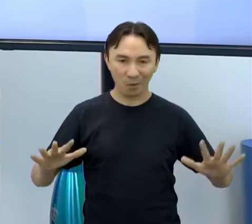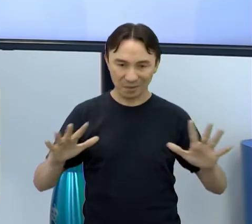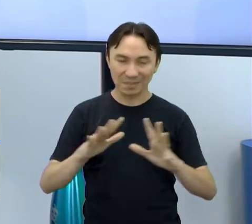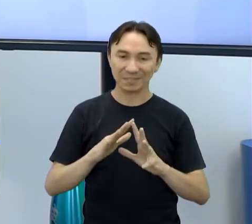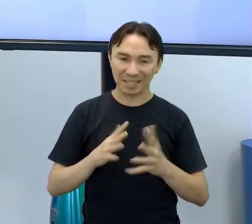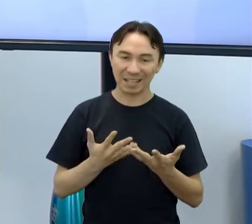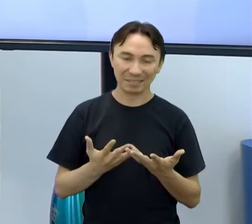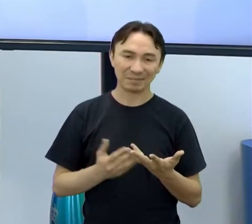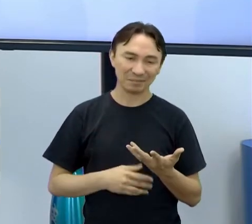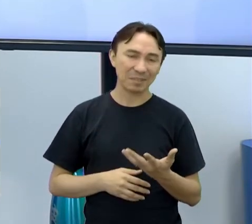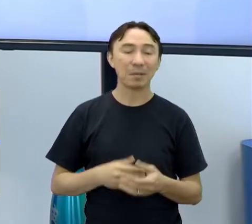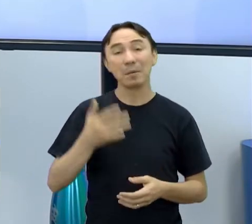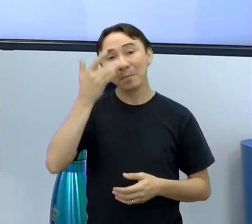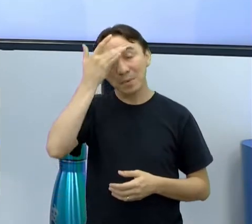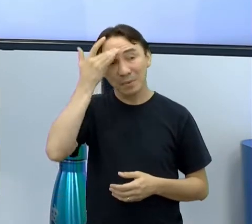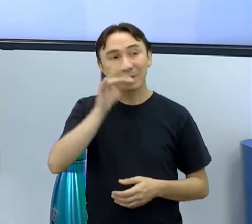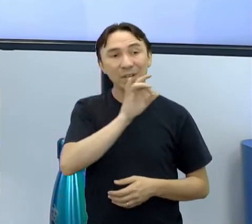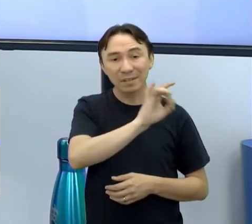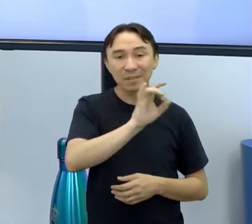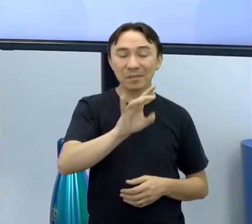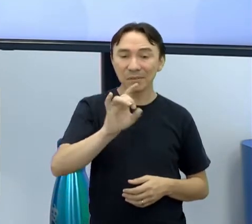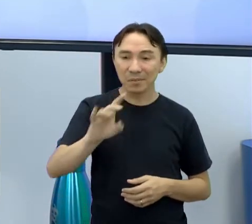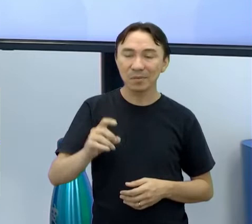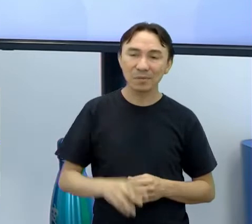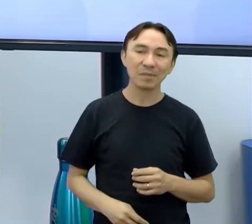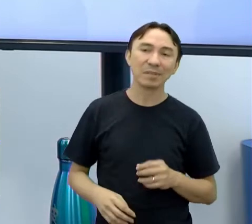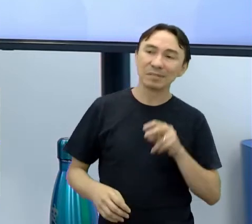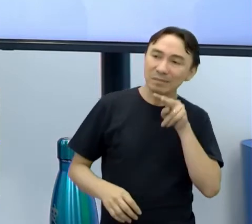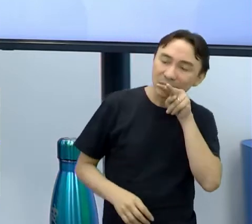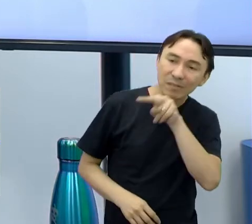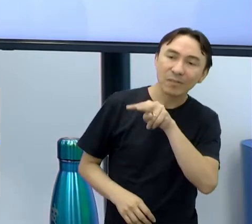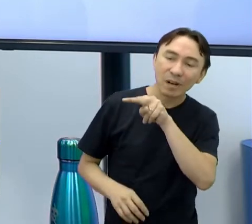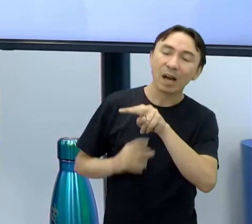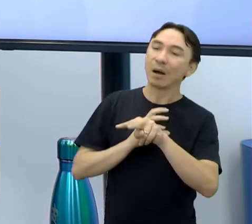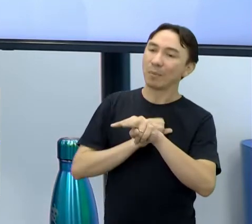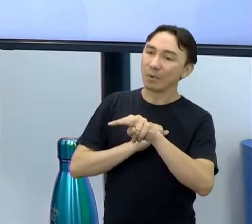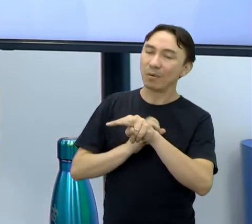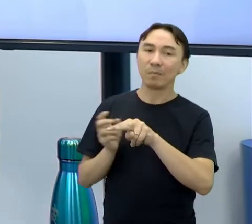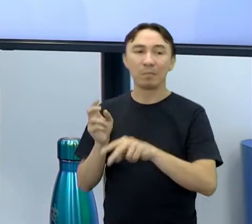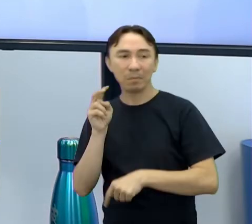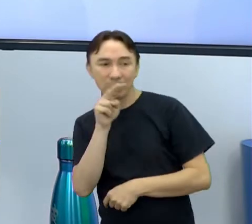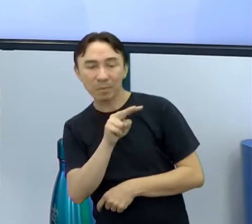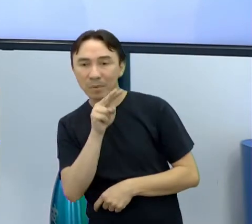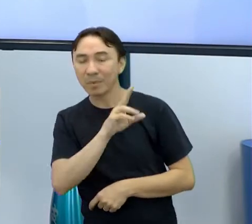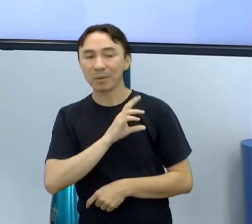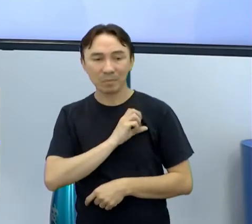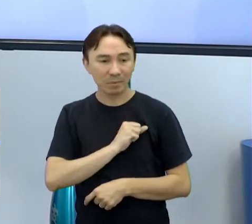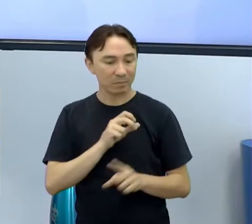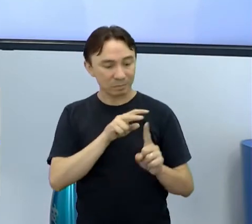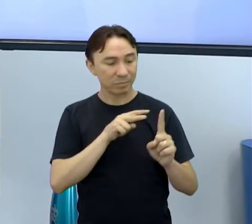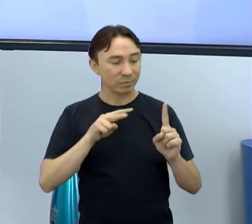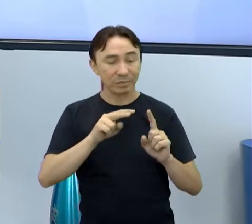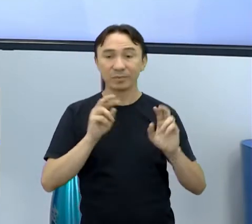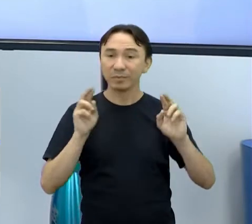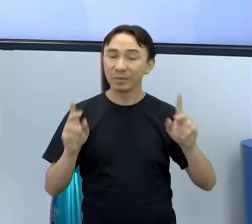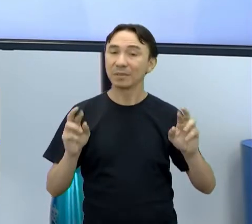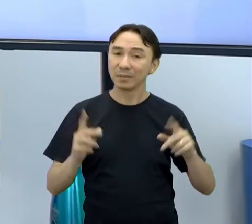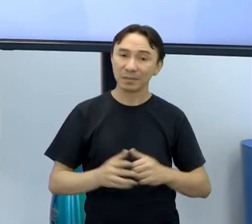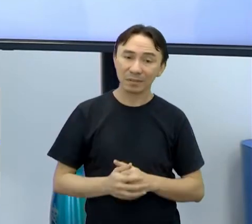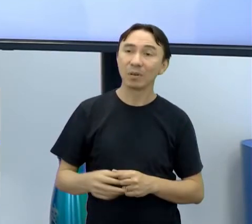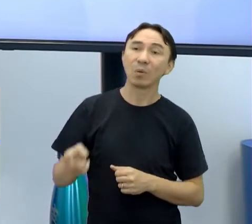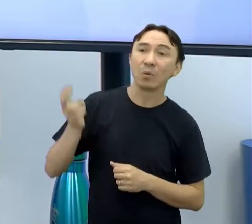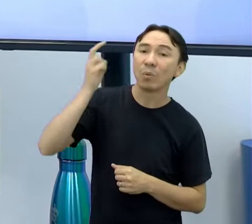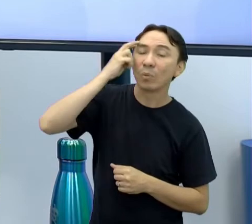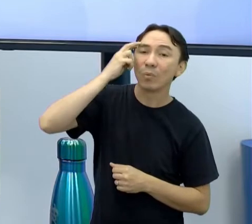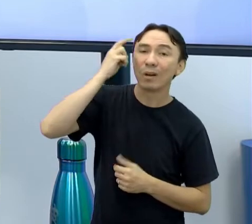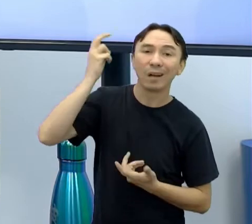enxergar o amor de uma determinada forma, de acordo com a sua cultura, com aquilo que aprendeu, com aquilo que experienciou,